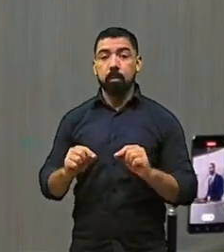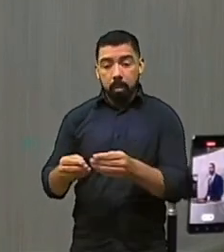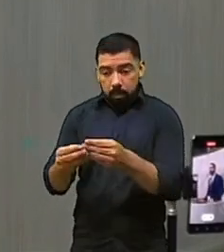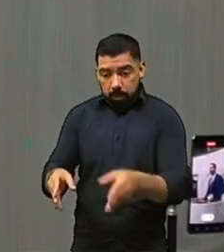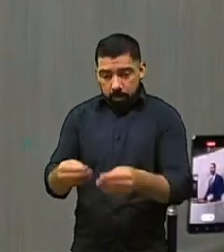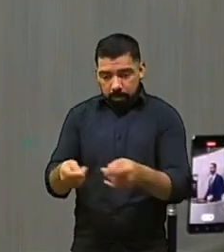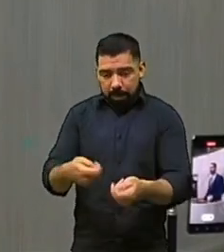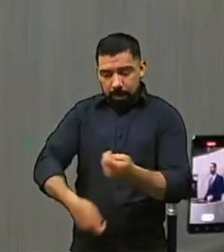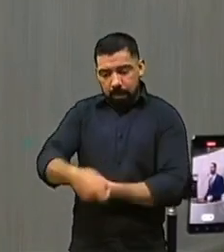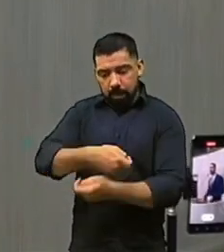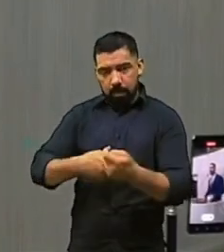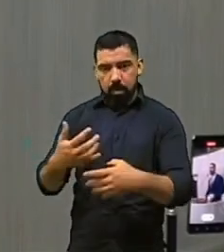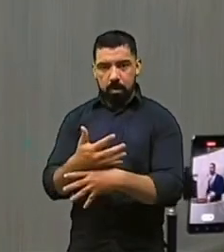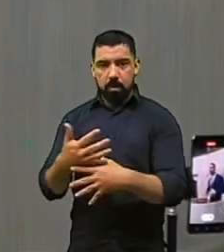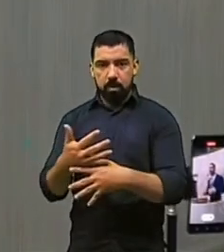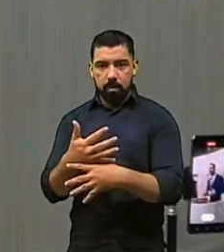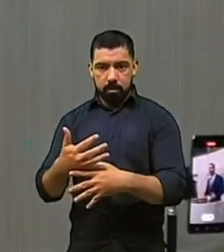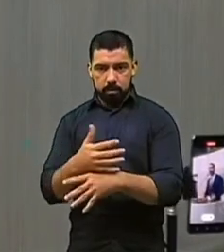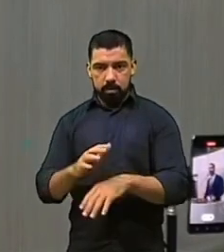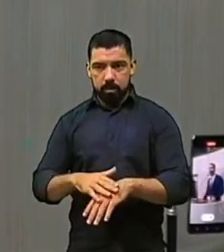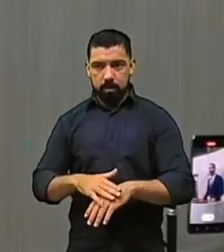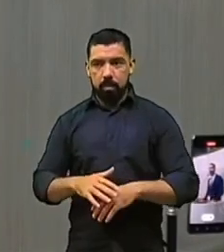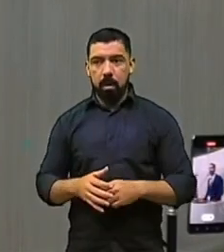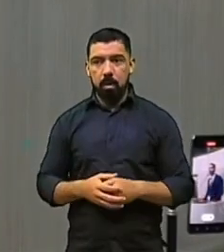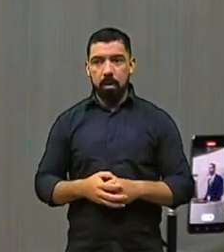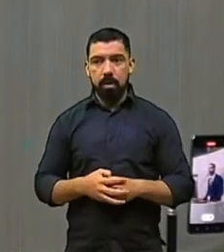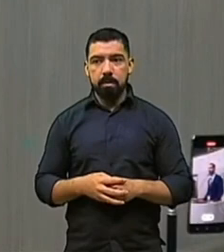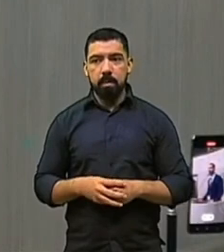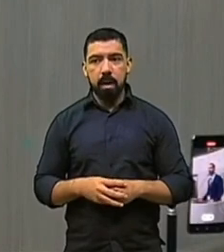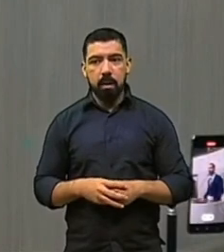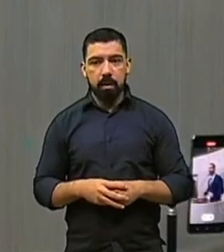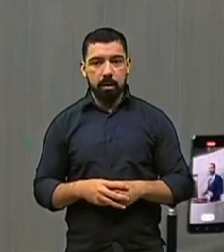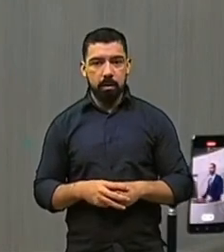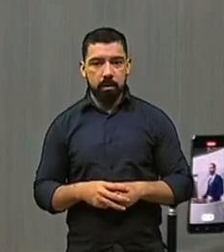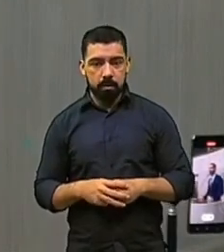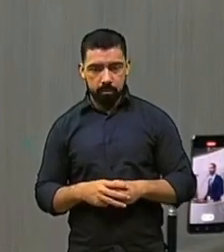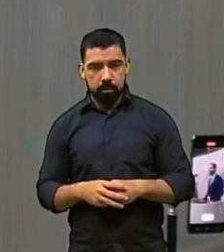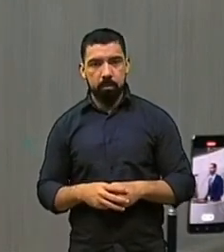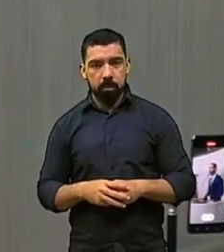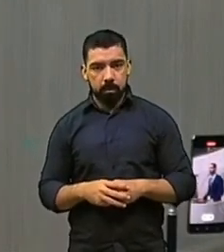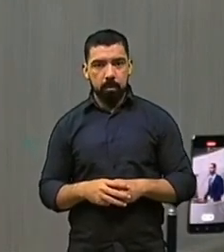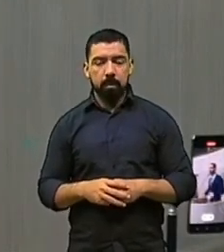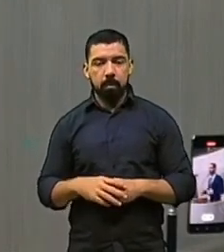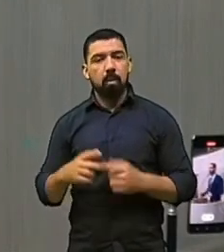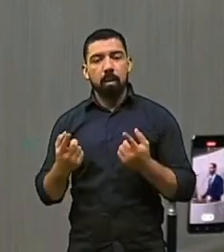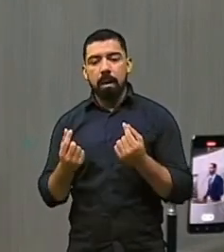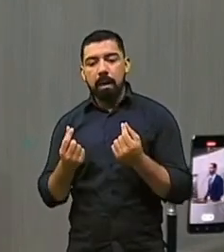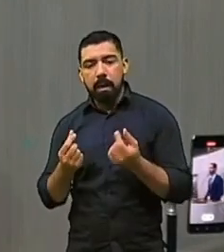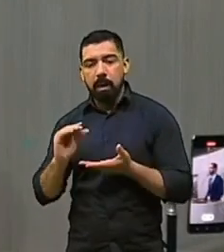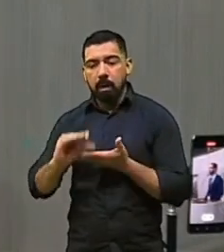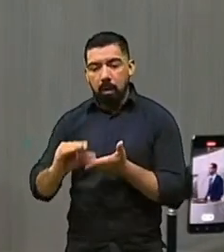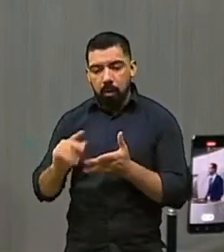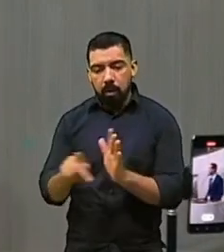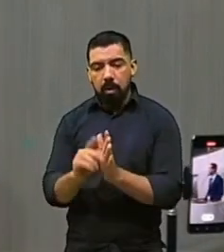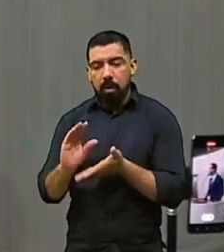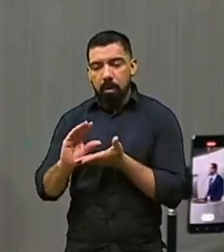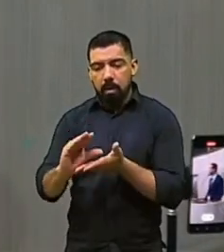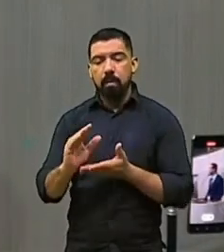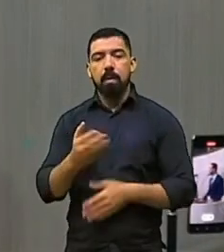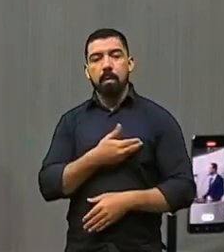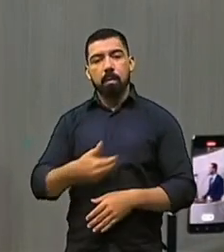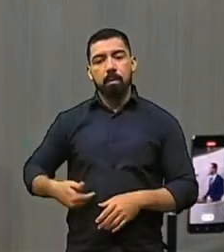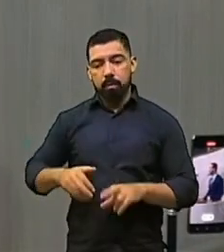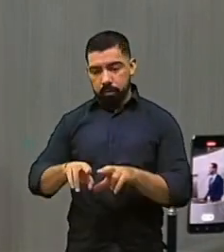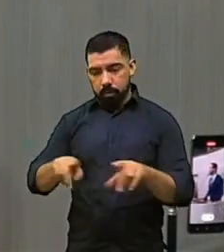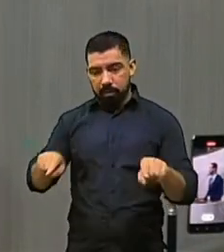cidades. Cidades muitas vezes dependem ali do poder público, do dinheiro, dos recursos, dos investimentos públicos